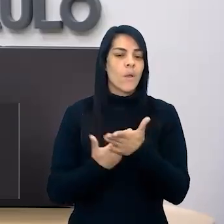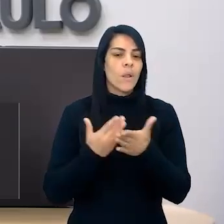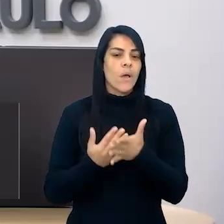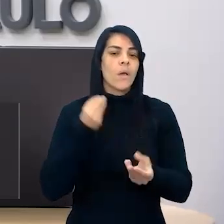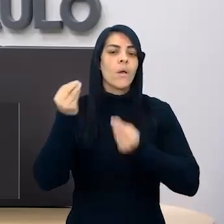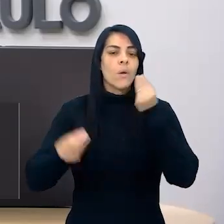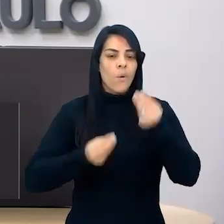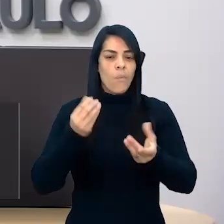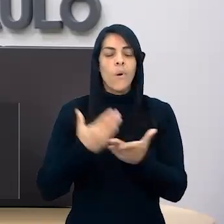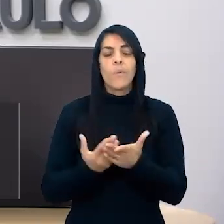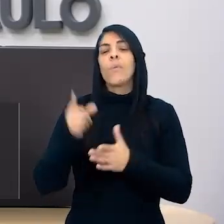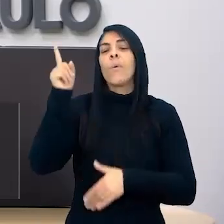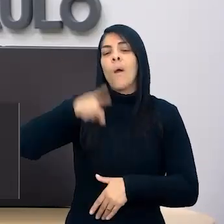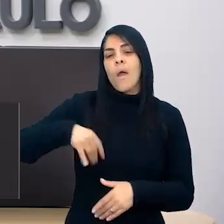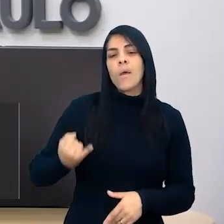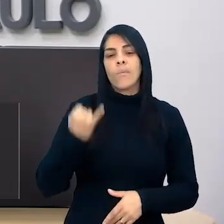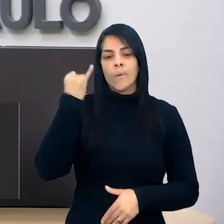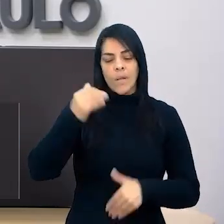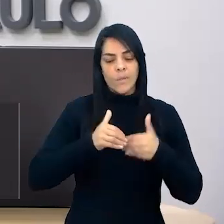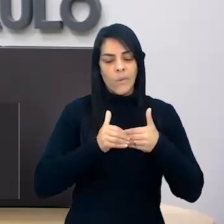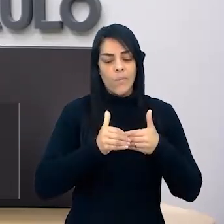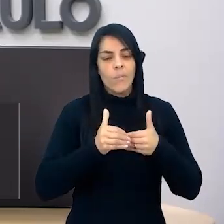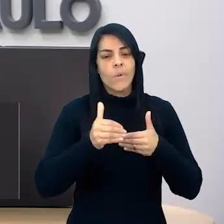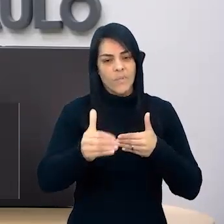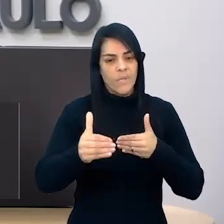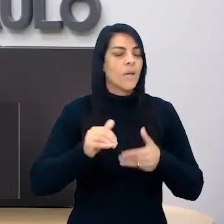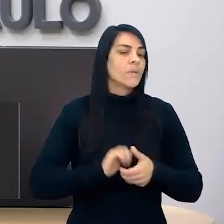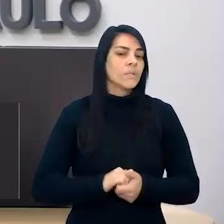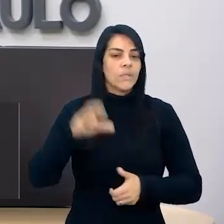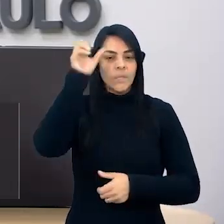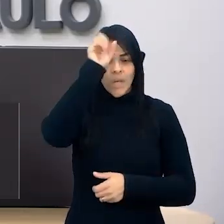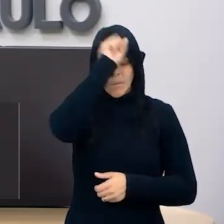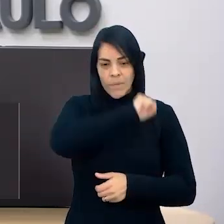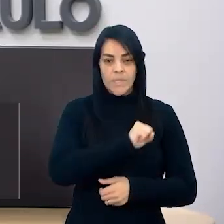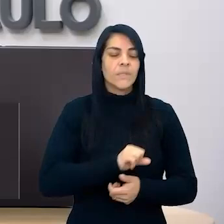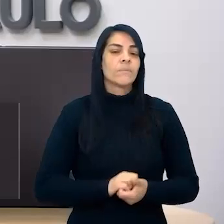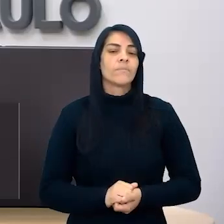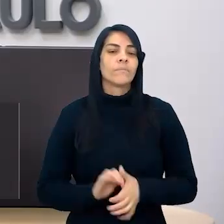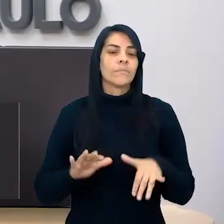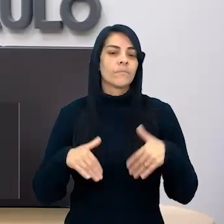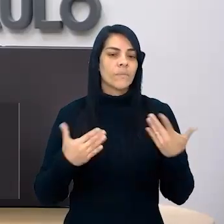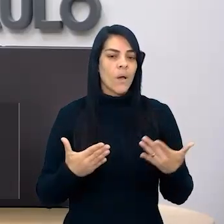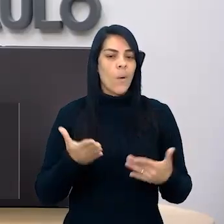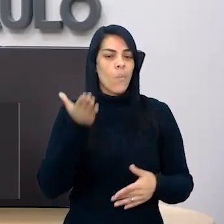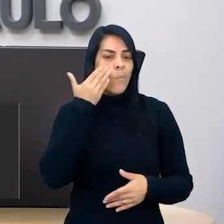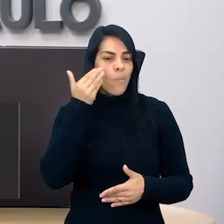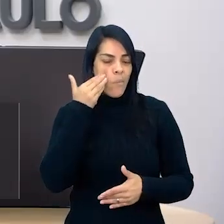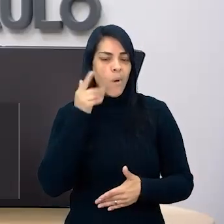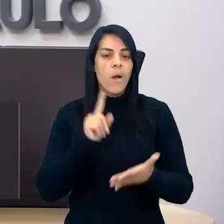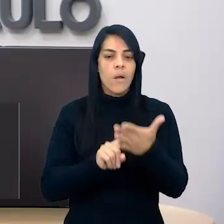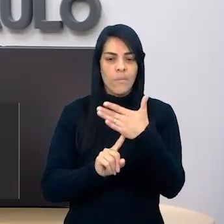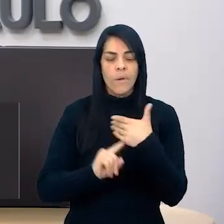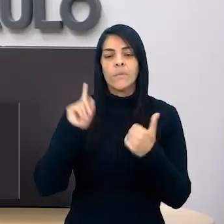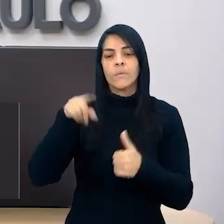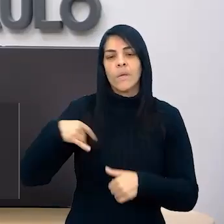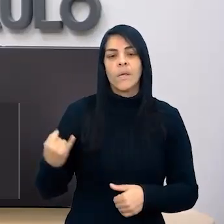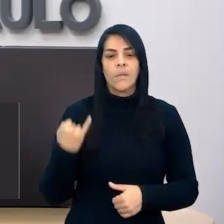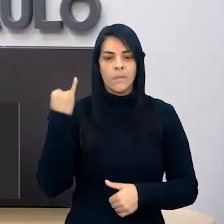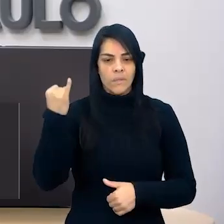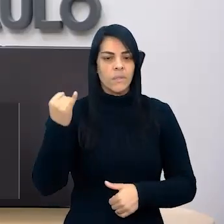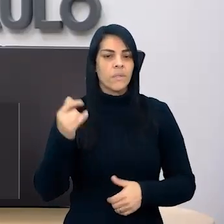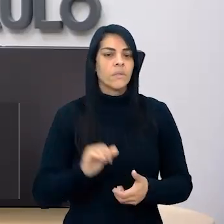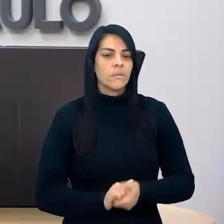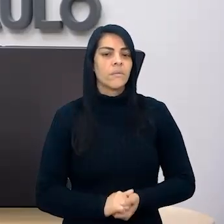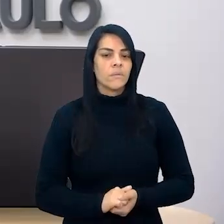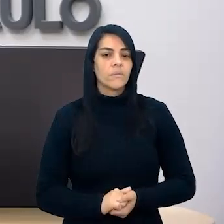ali no processo de aprendizagem. O processo é deles e eles estão ali aprendendo. Então, o Mostre-me é muito importante. Eu